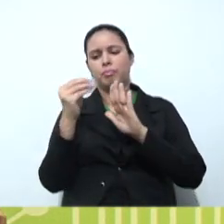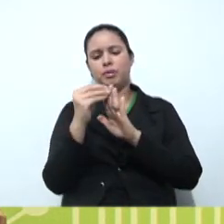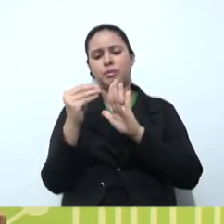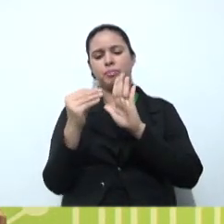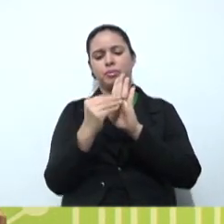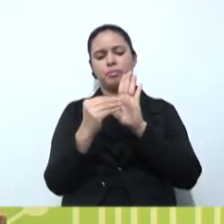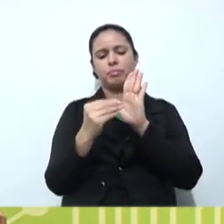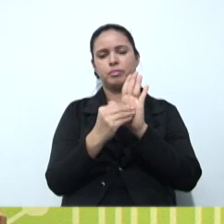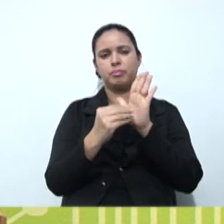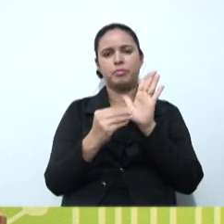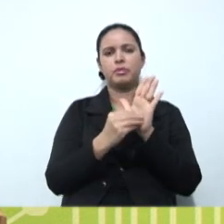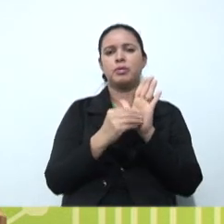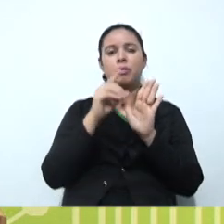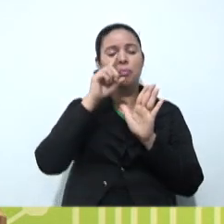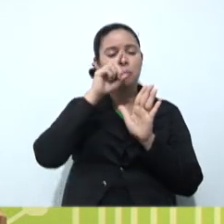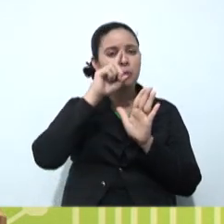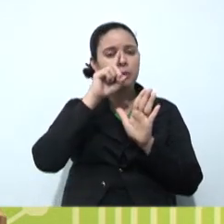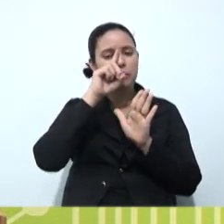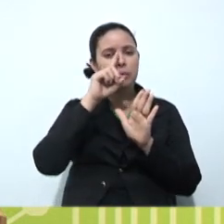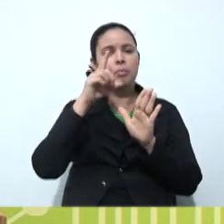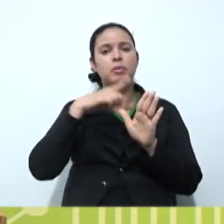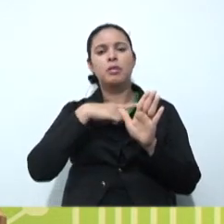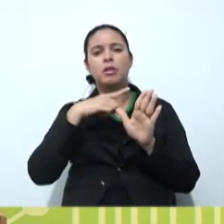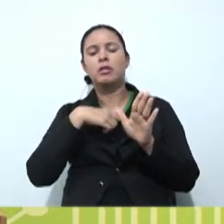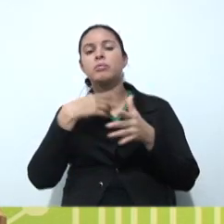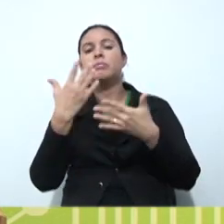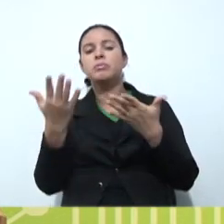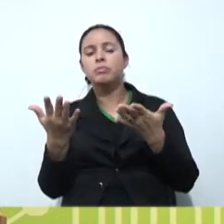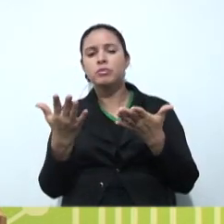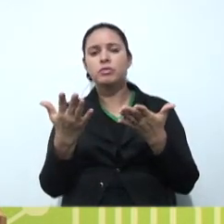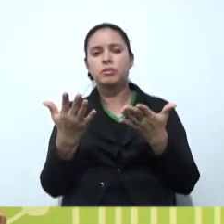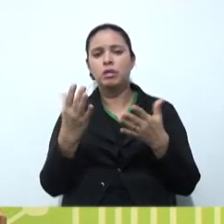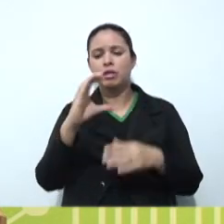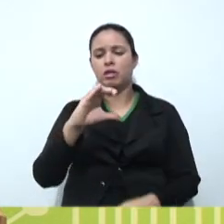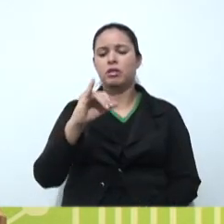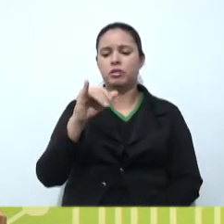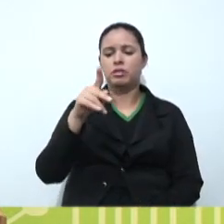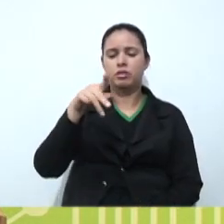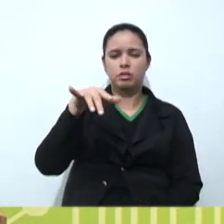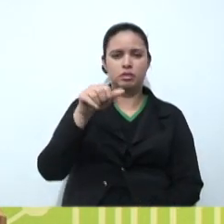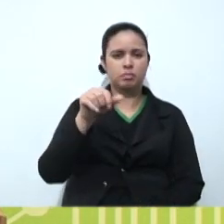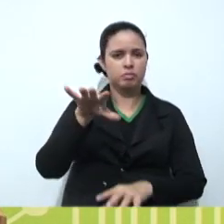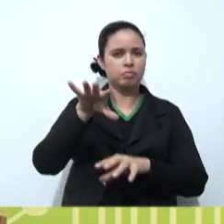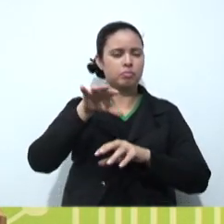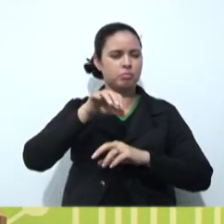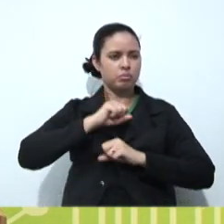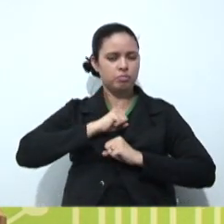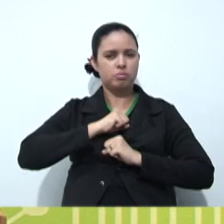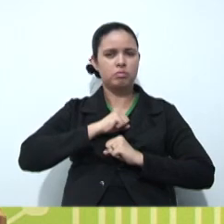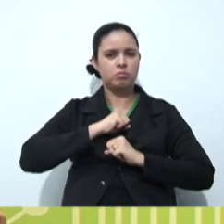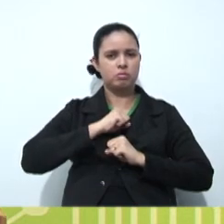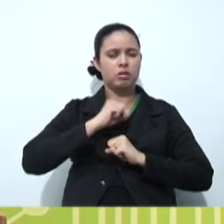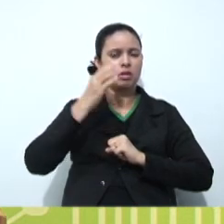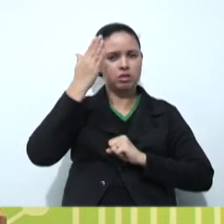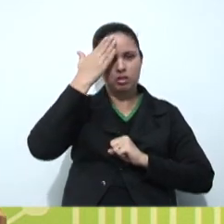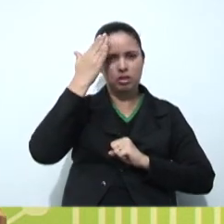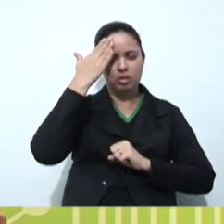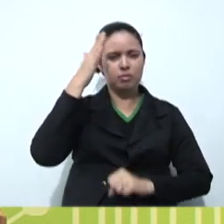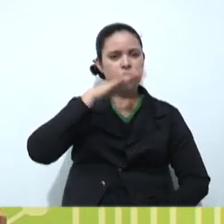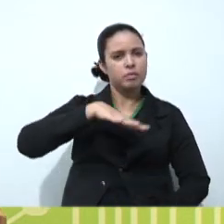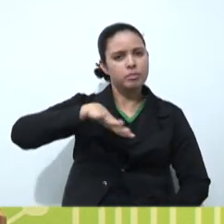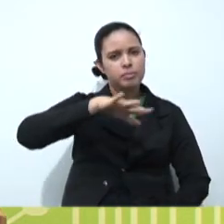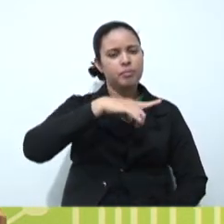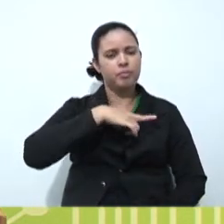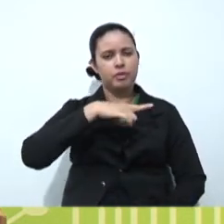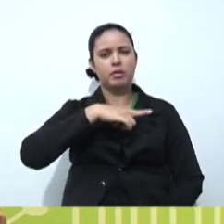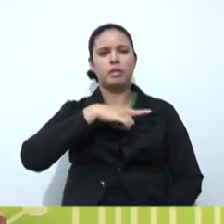verificar quais são os riscos existentes. E aí a CIPA se apropria desse conteúdo, opa, nesse ambiente aqui pode ter um